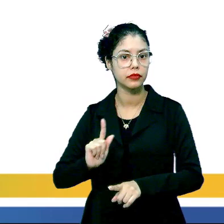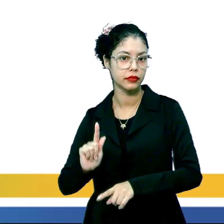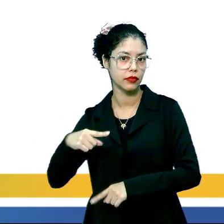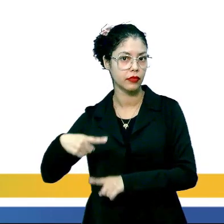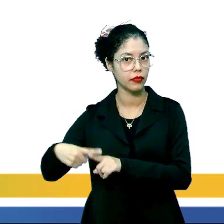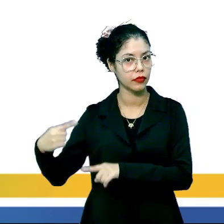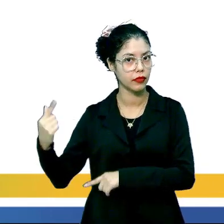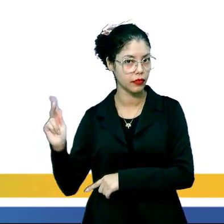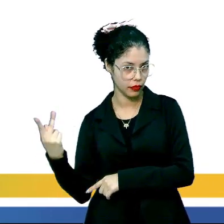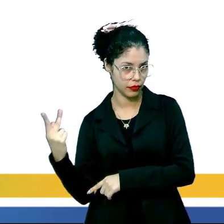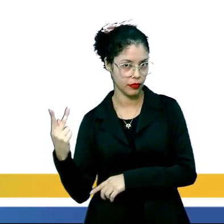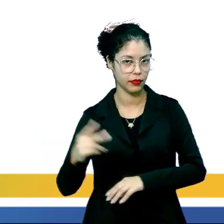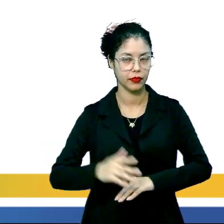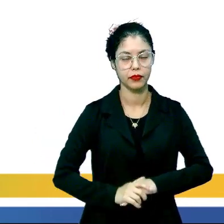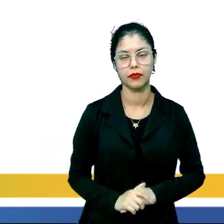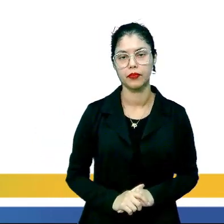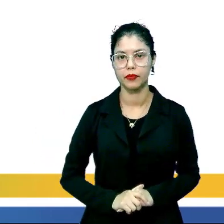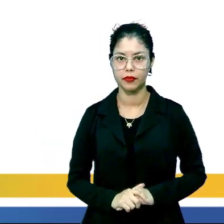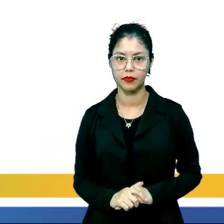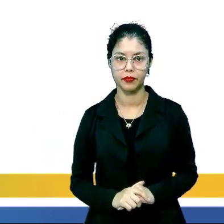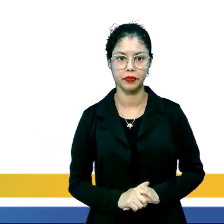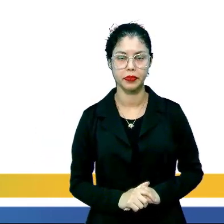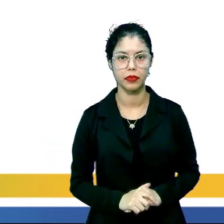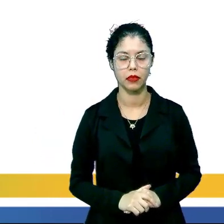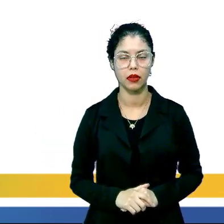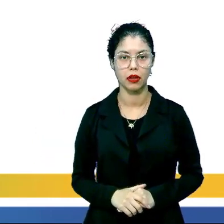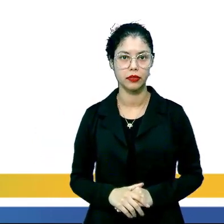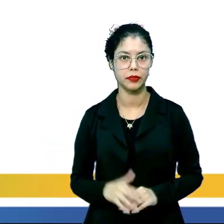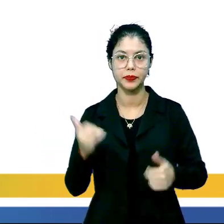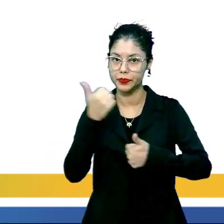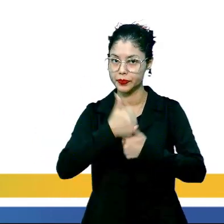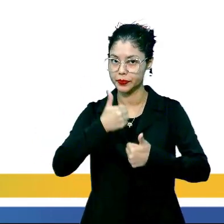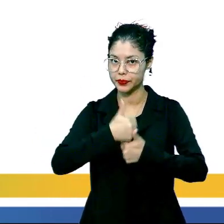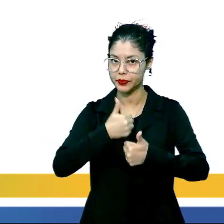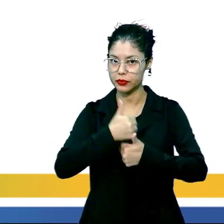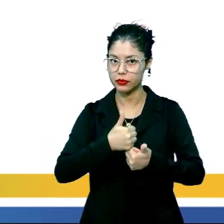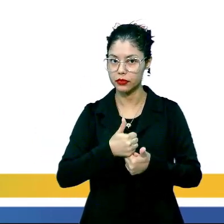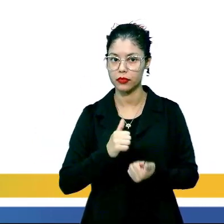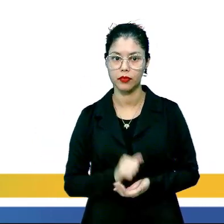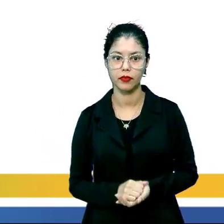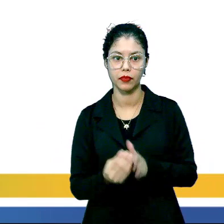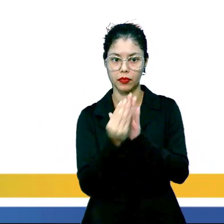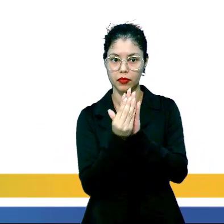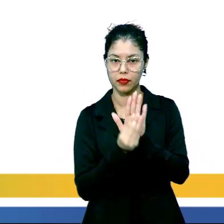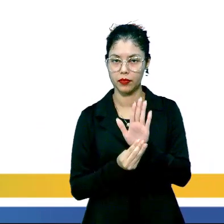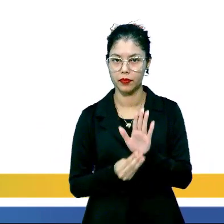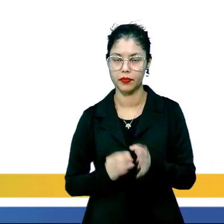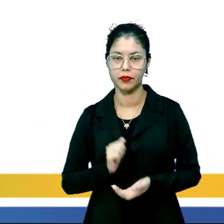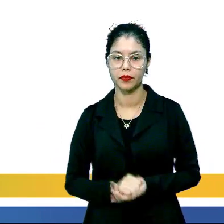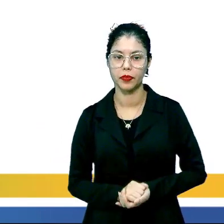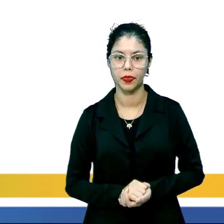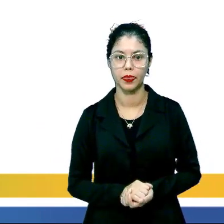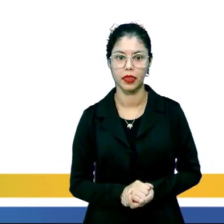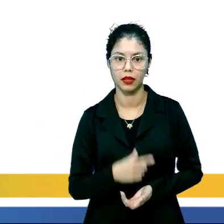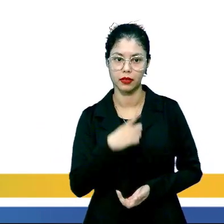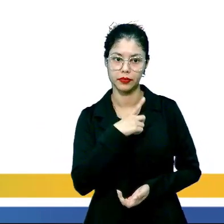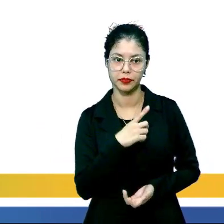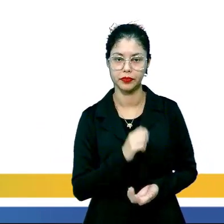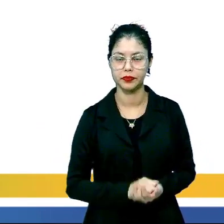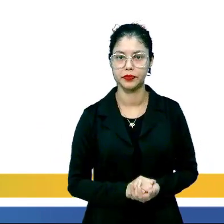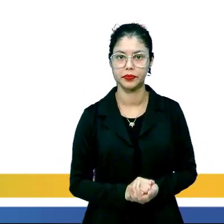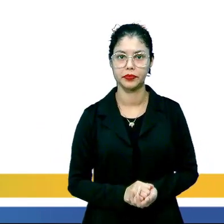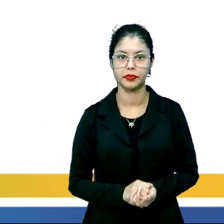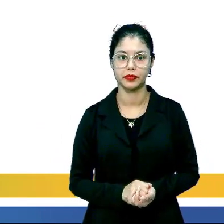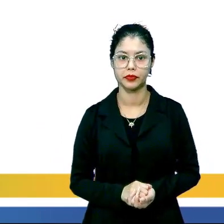massa vezes G vezes a altura. Vamos fazer a substituição aqui de todos os dados que nós temos. E nós vamos,